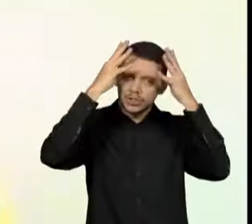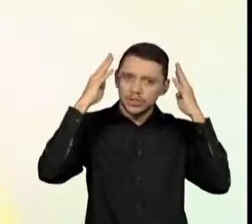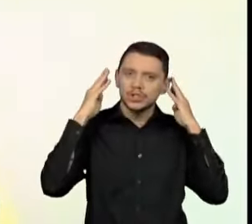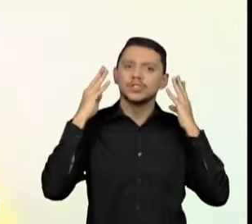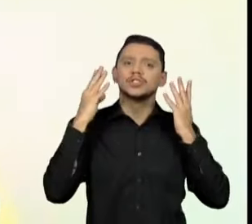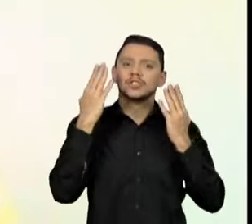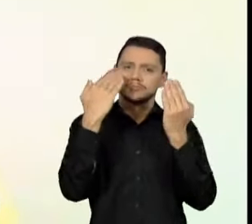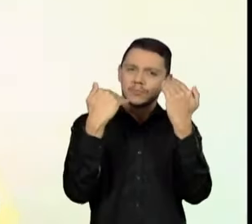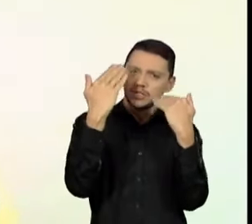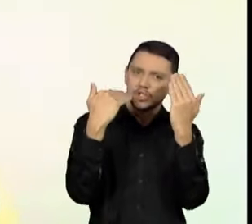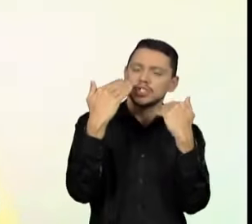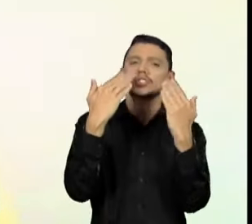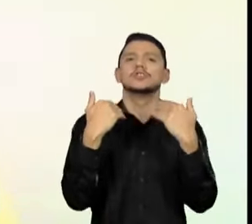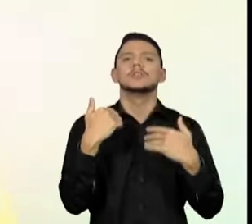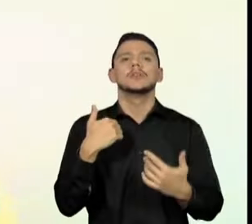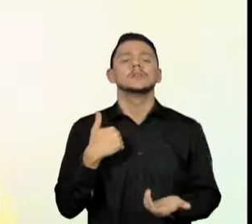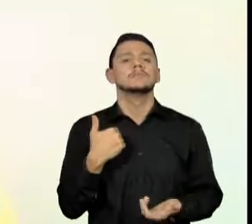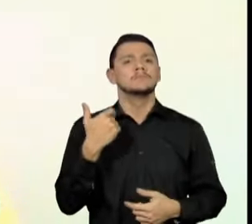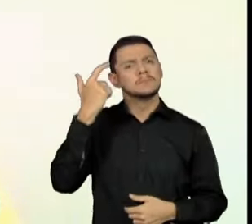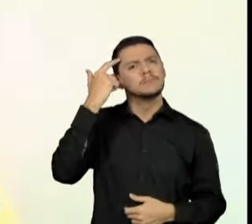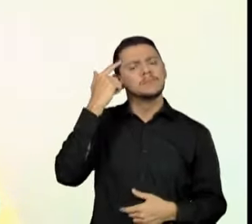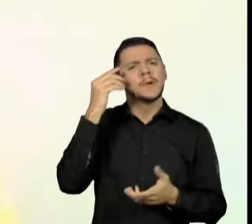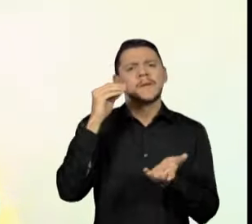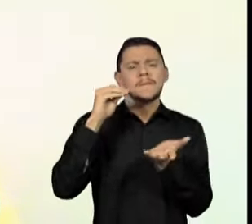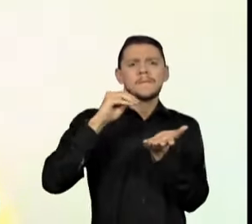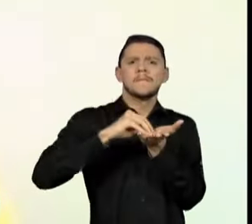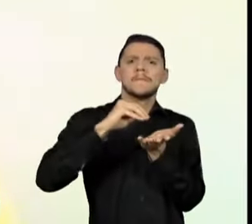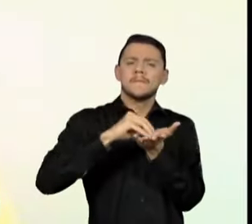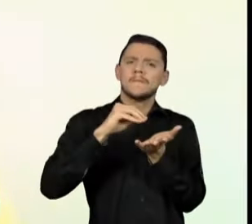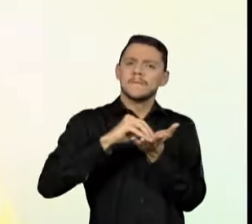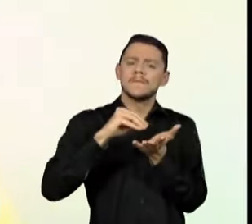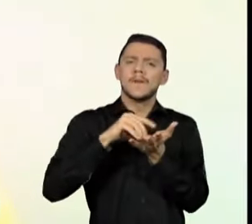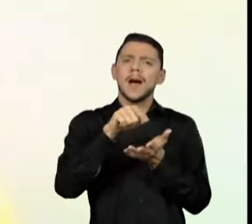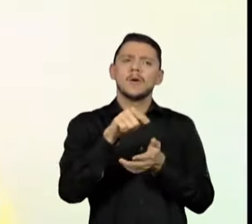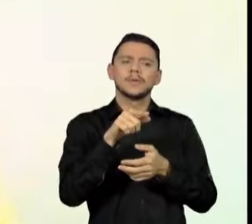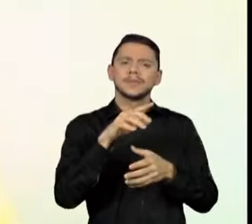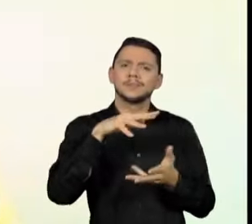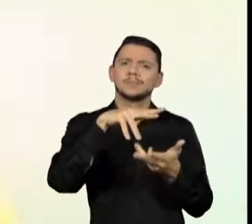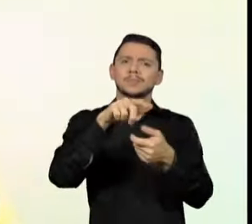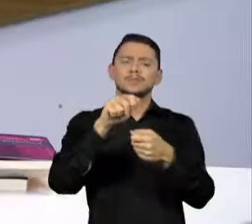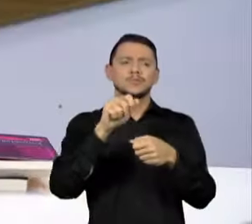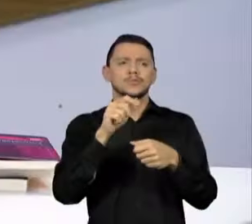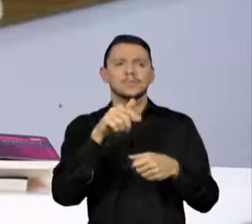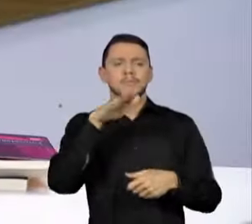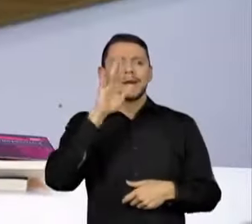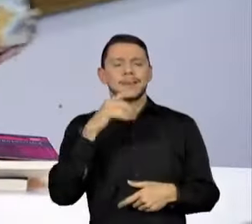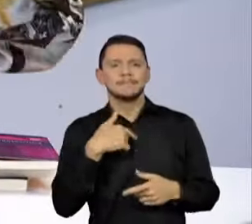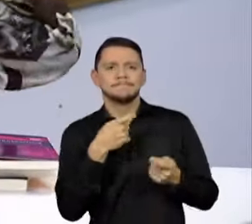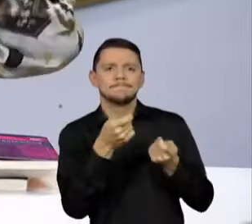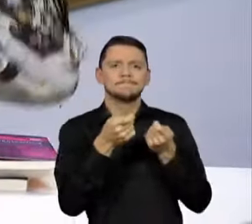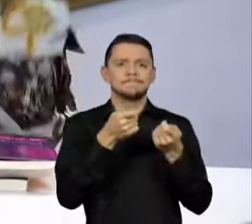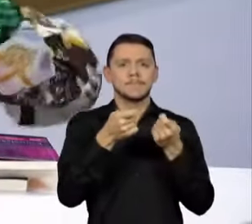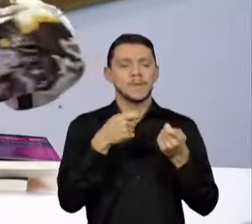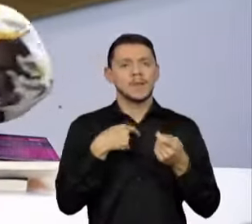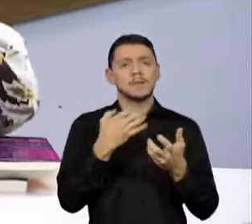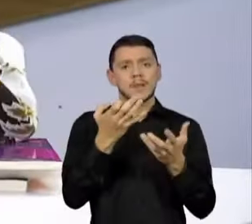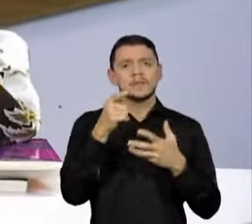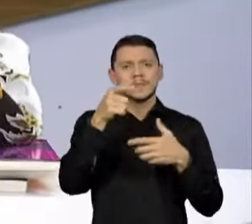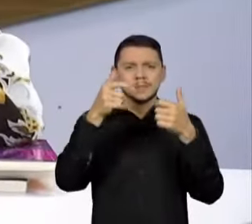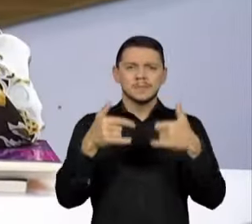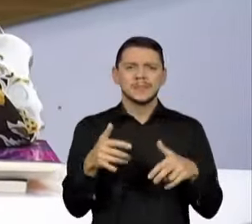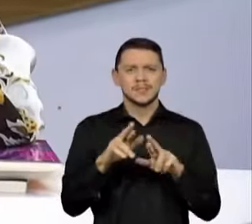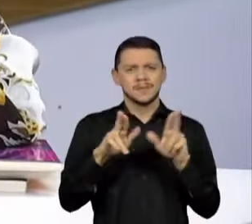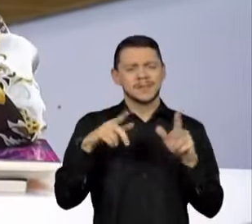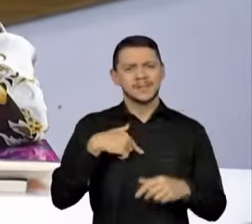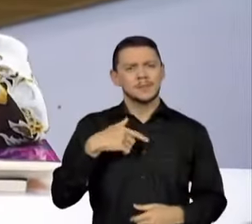me faltam esses fundamentos na gestão do mundo. Eu queria que você pudesse falar um pouco dessa diferença. Não sei se você se lembra dessa conversa